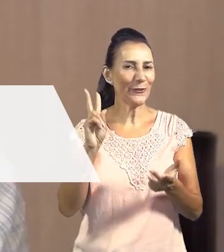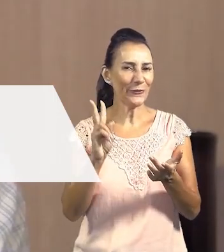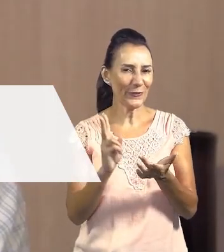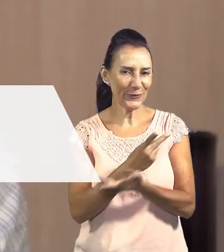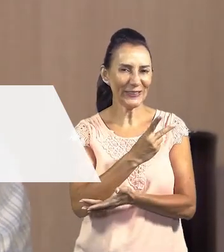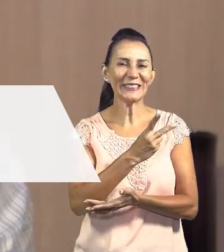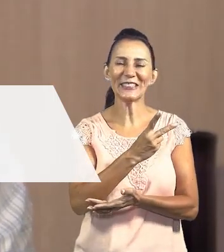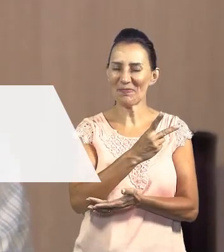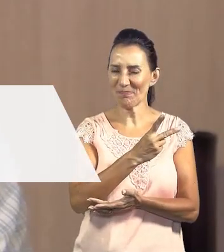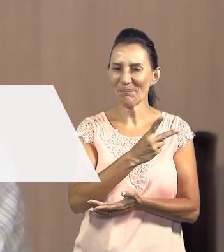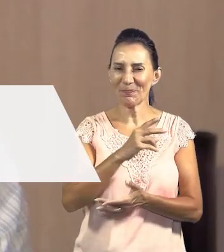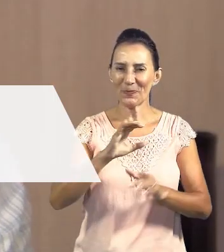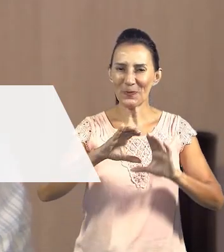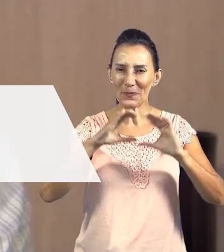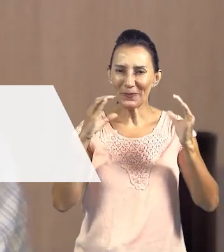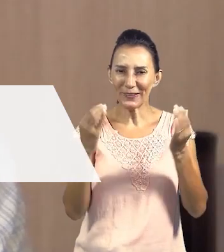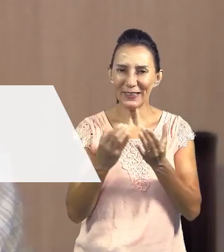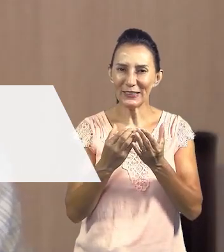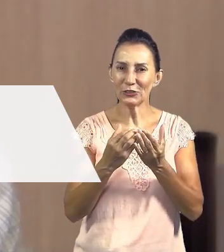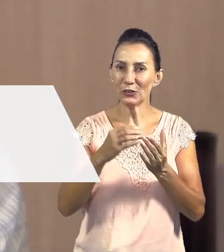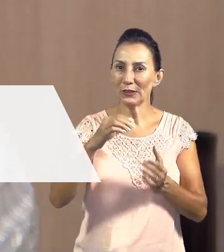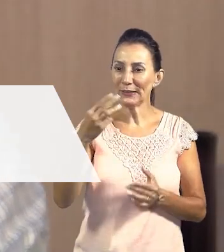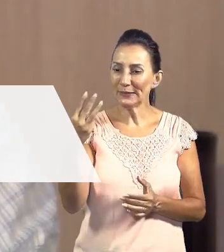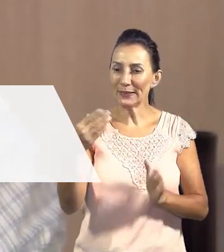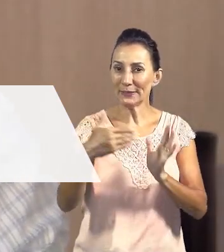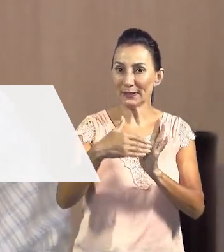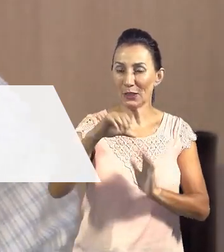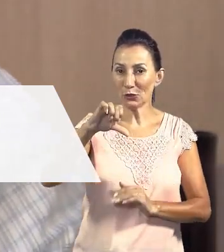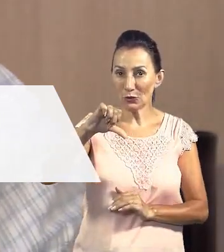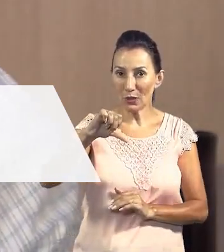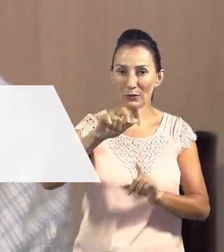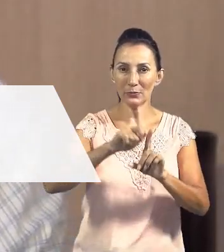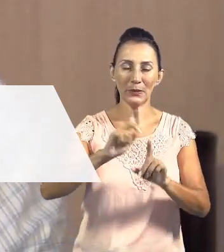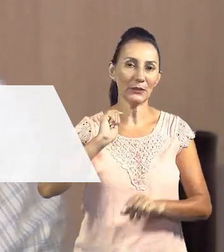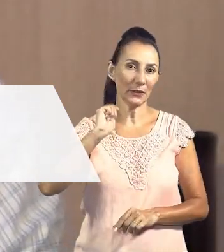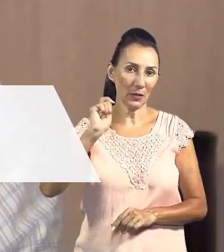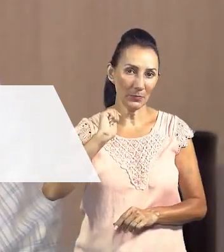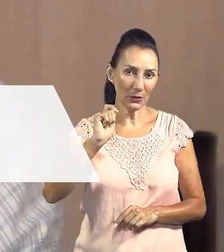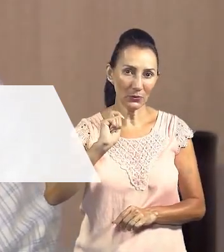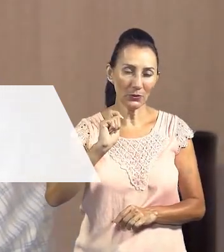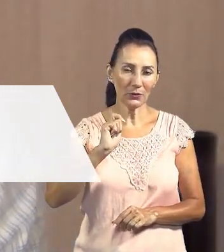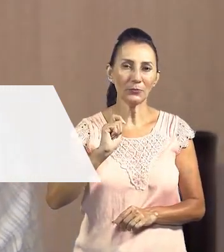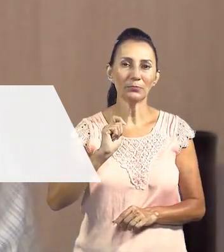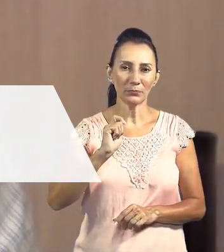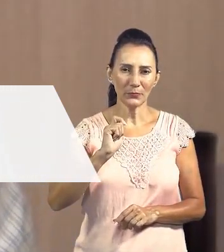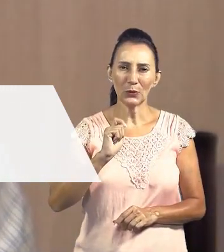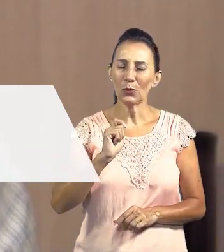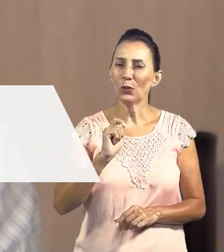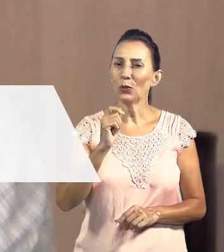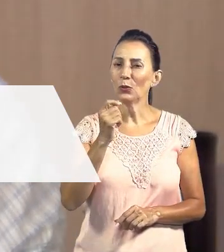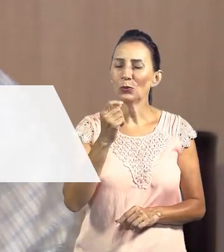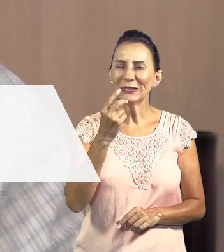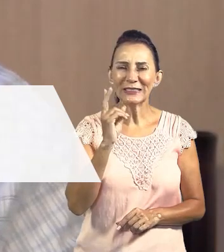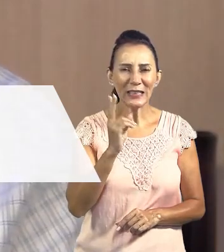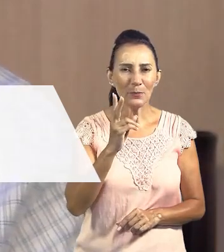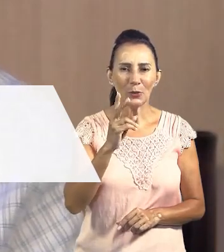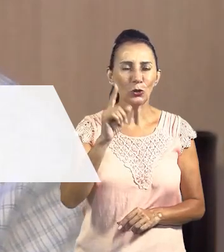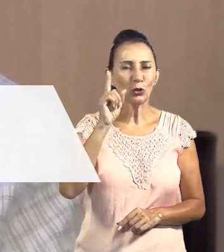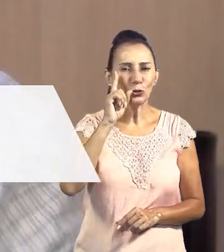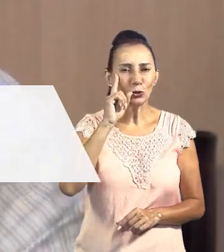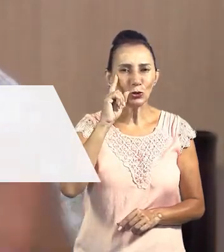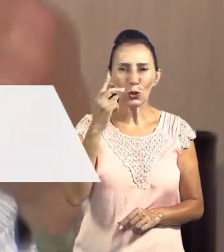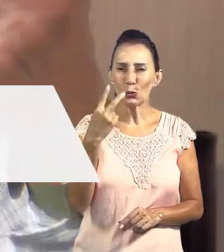primeira semana, de 3 a 9 de abril, no templo principal. Duas mensagens por noite. A partir